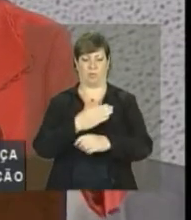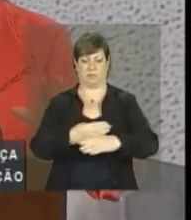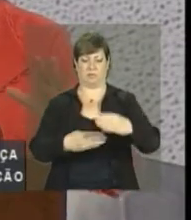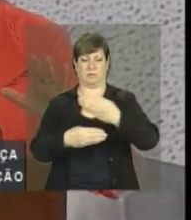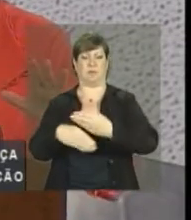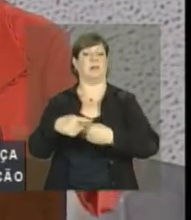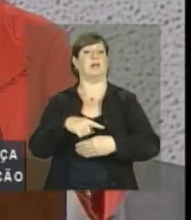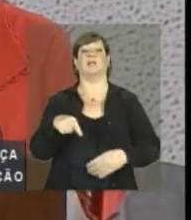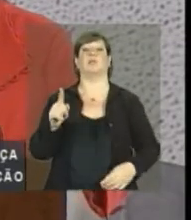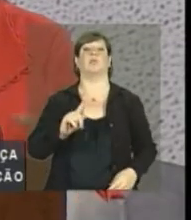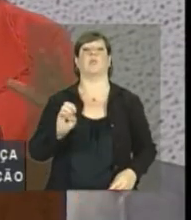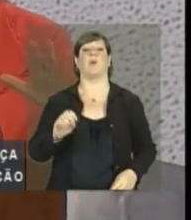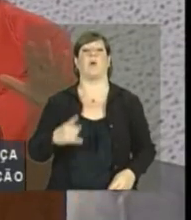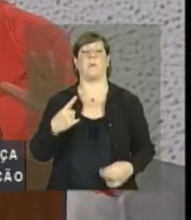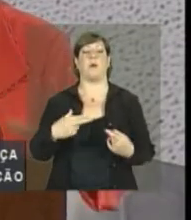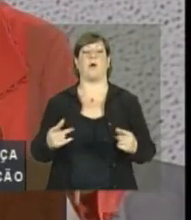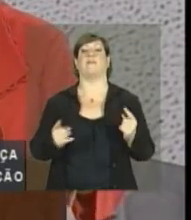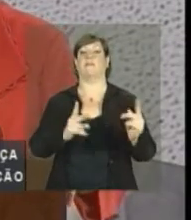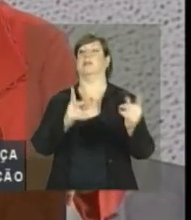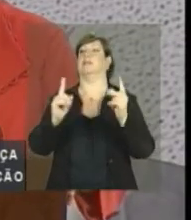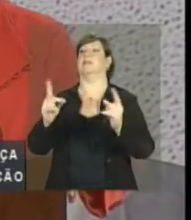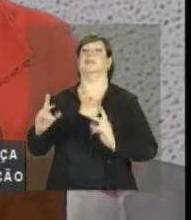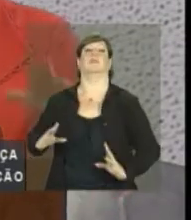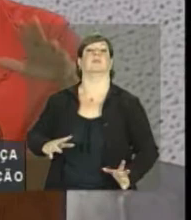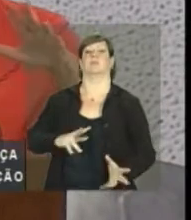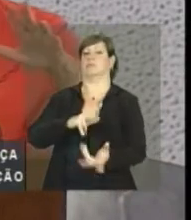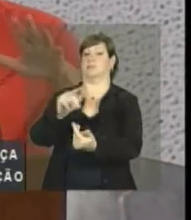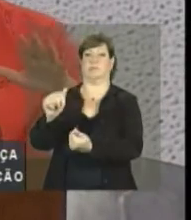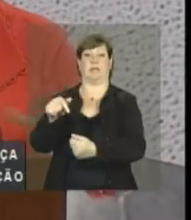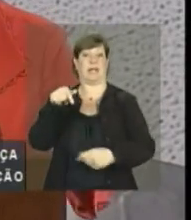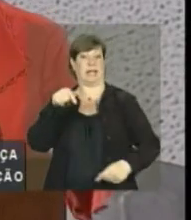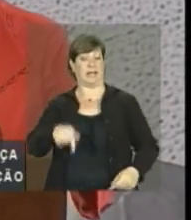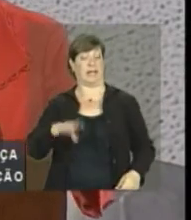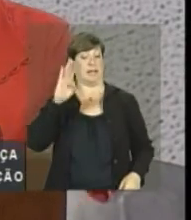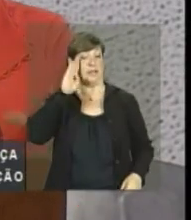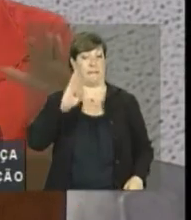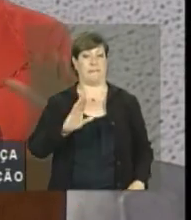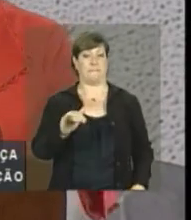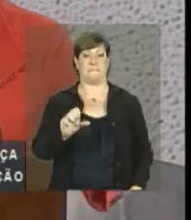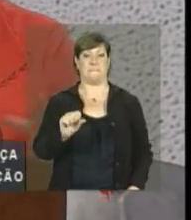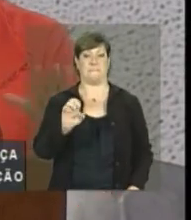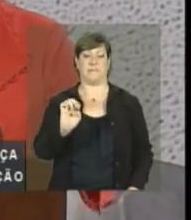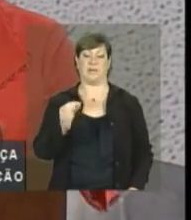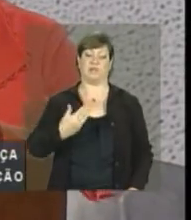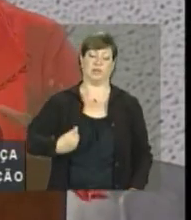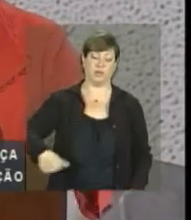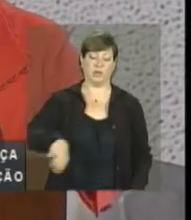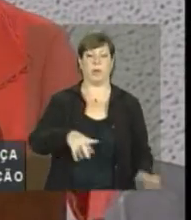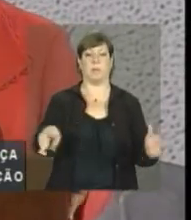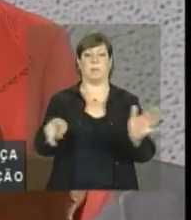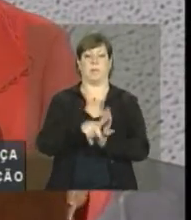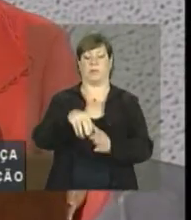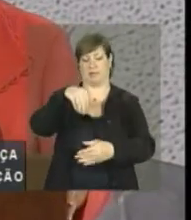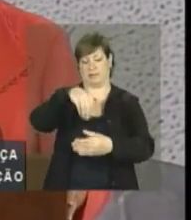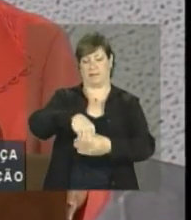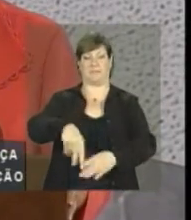produto comercializável internacionalmente. Ele está baseado no nosso mercado